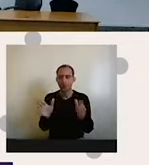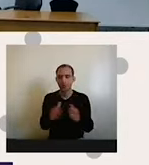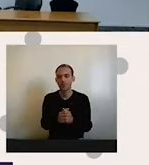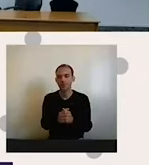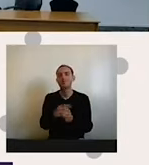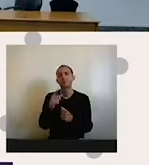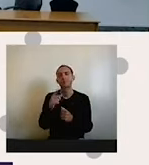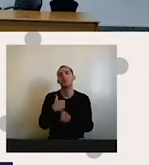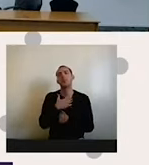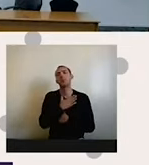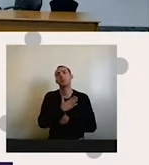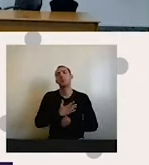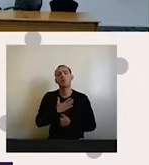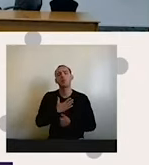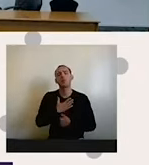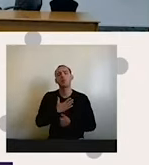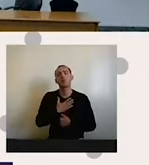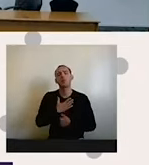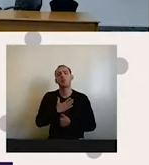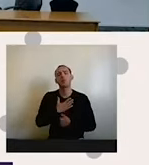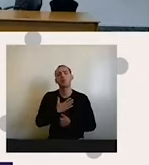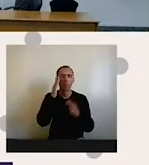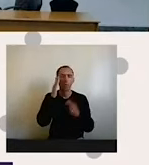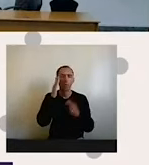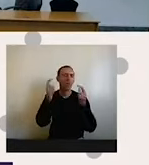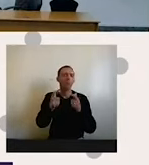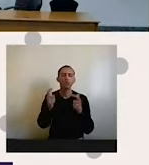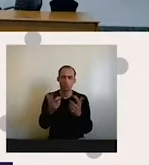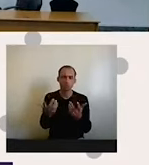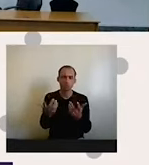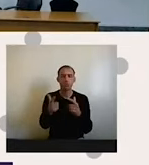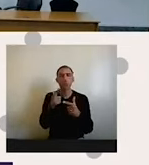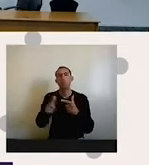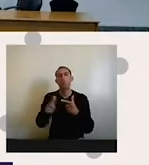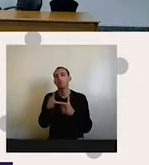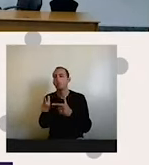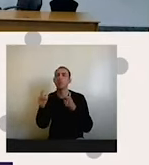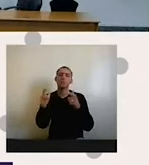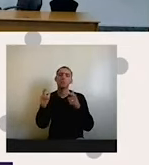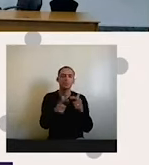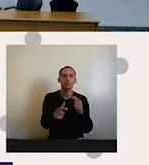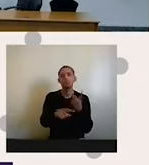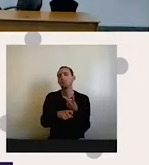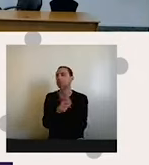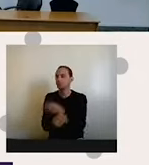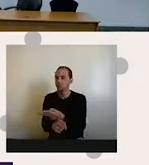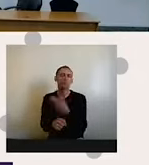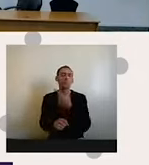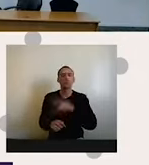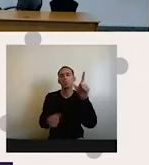estão os problemas, para onde procurar. E a outra coisa que eu ia falar rapidinho também,